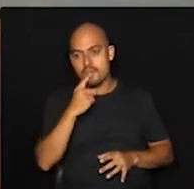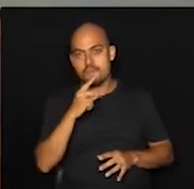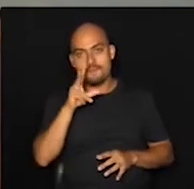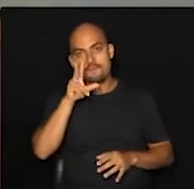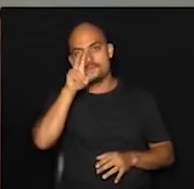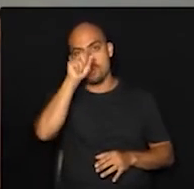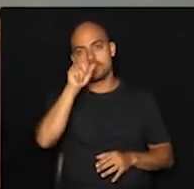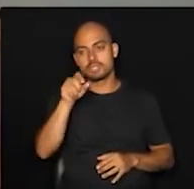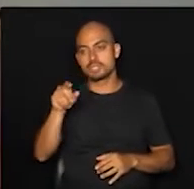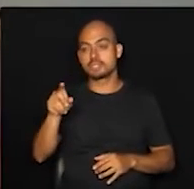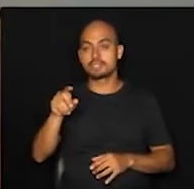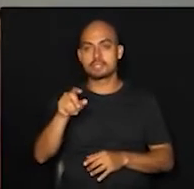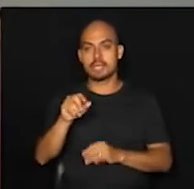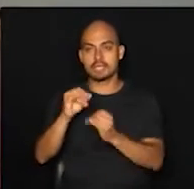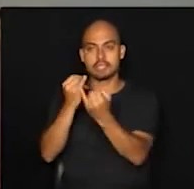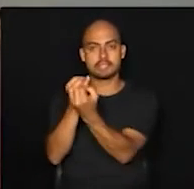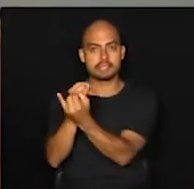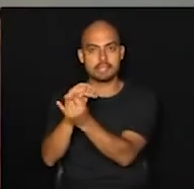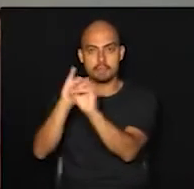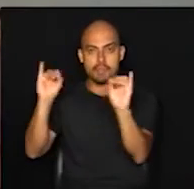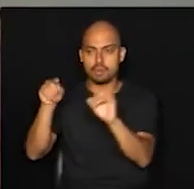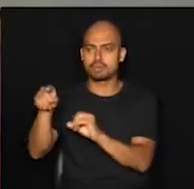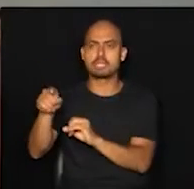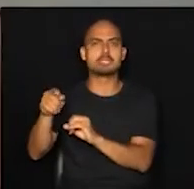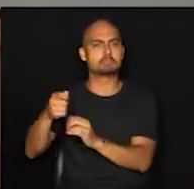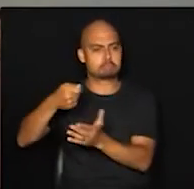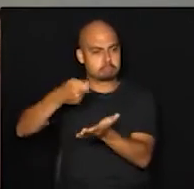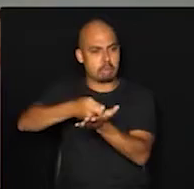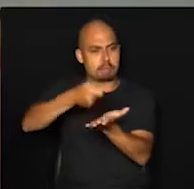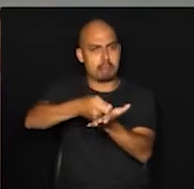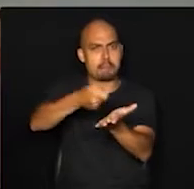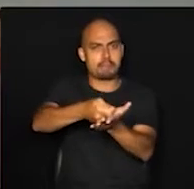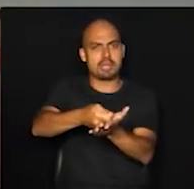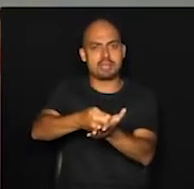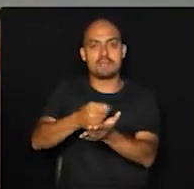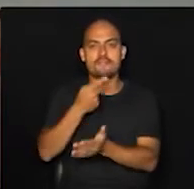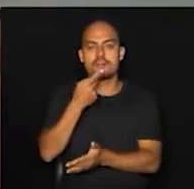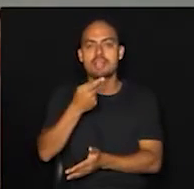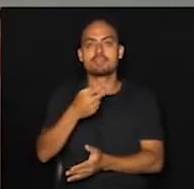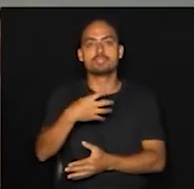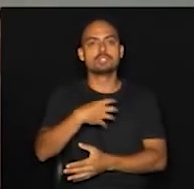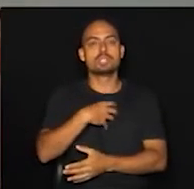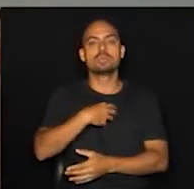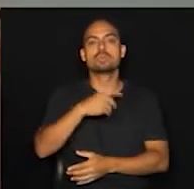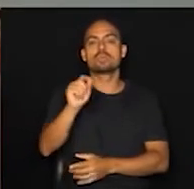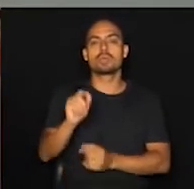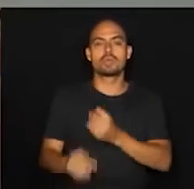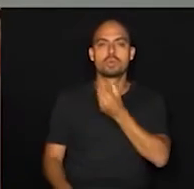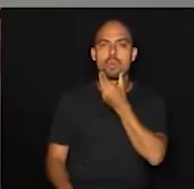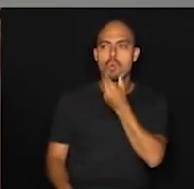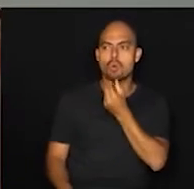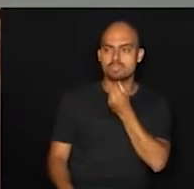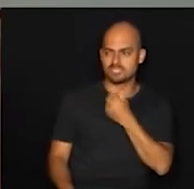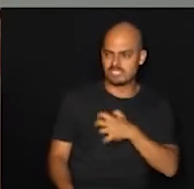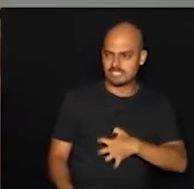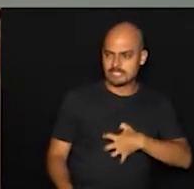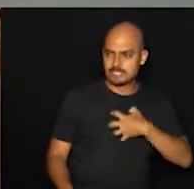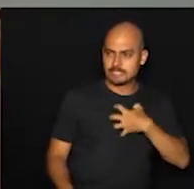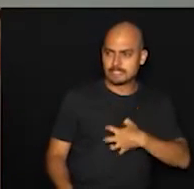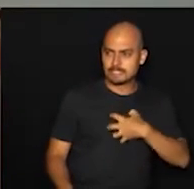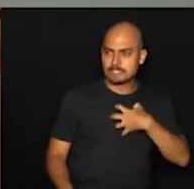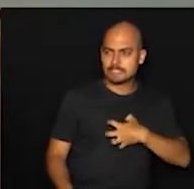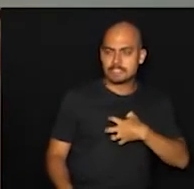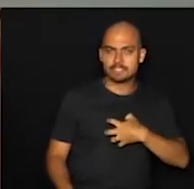era muito autoritária mesmo. Ela era muito autoritária. Ela falava de um jeito que os homens tinham raiva, porque